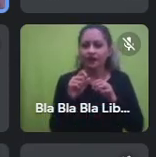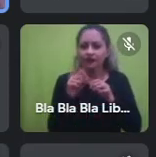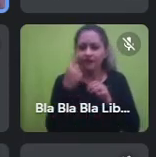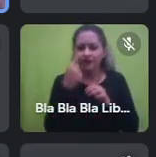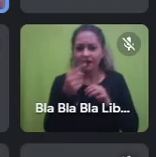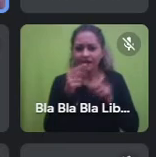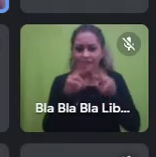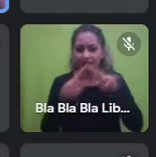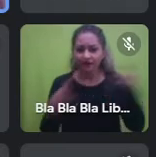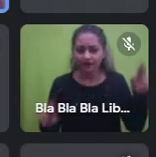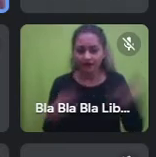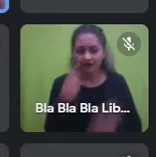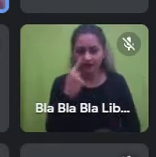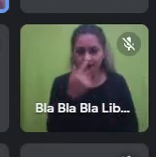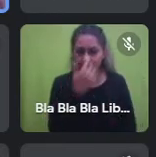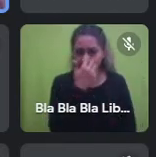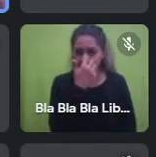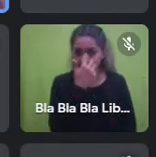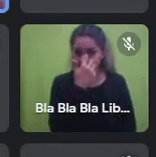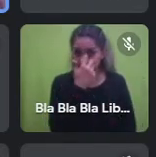para mim.